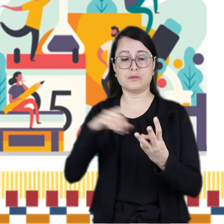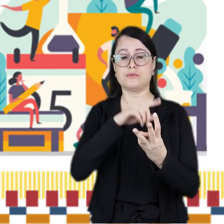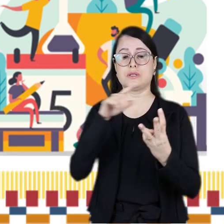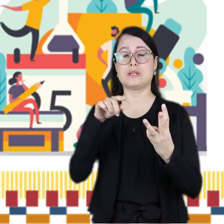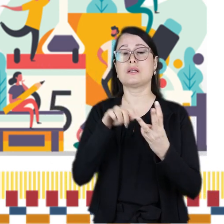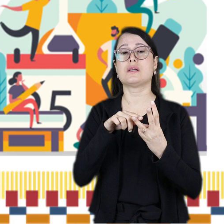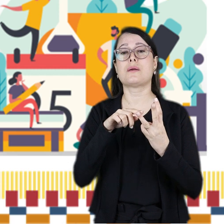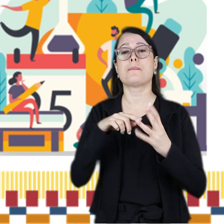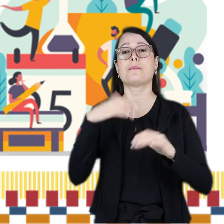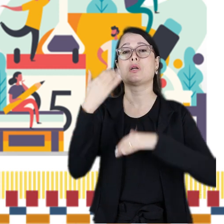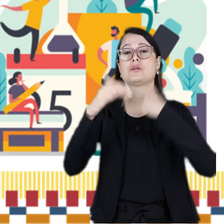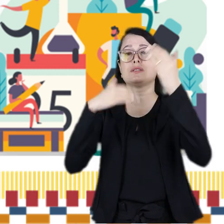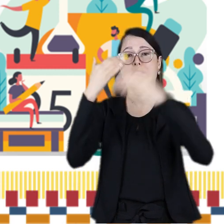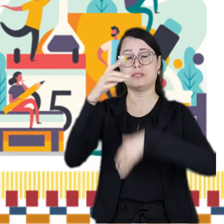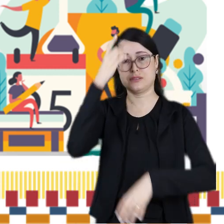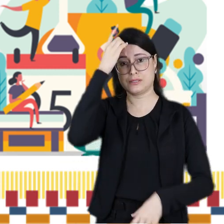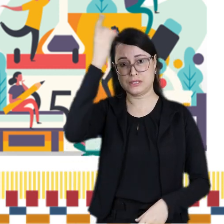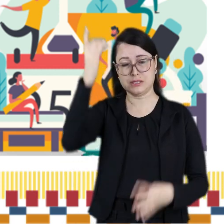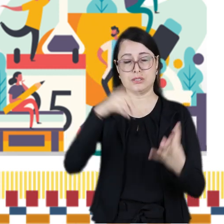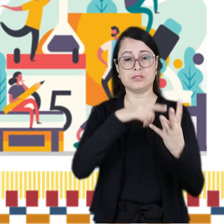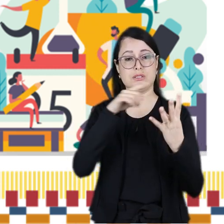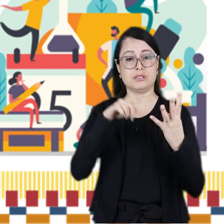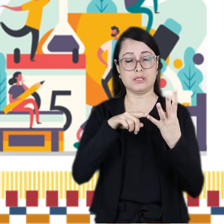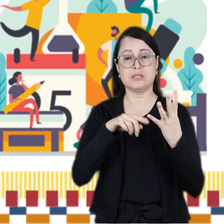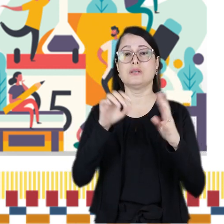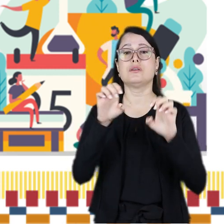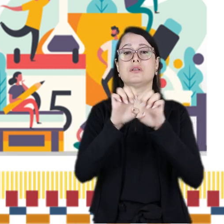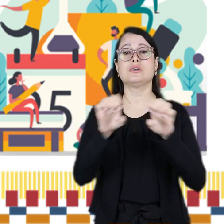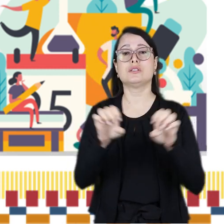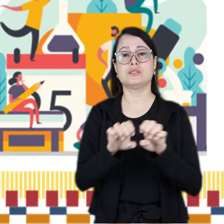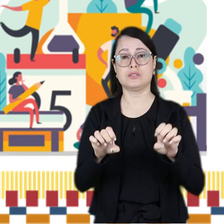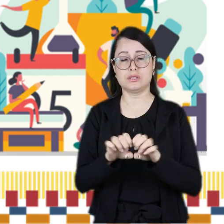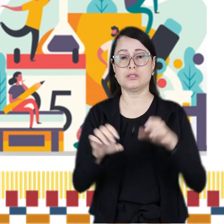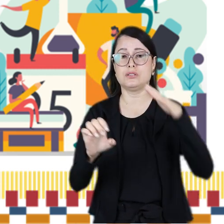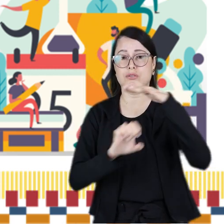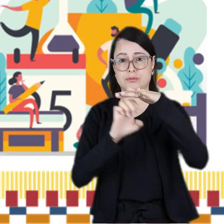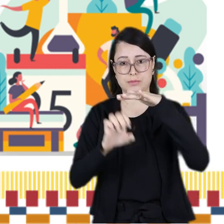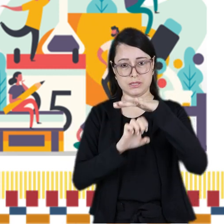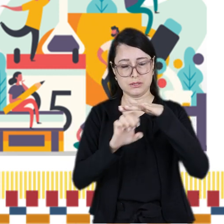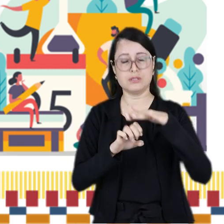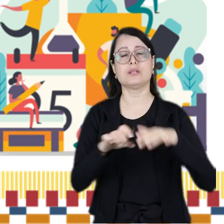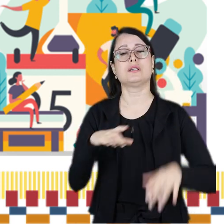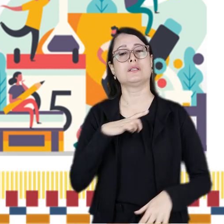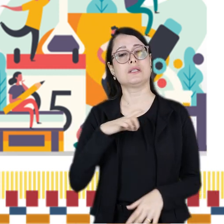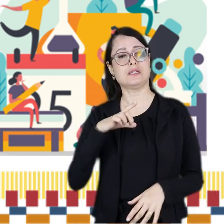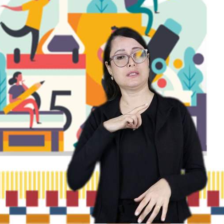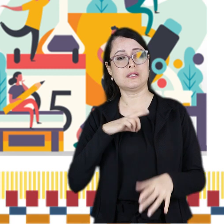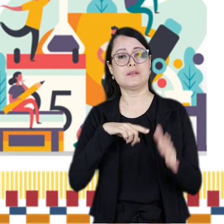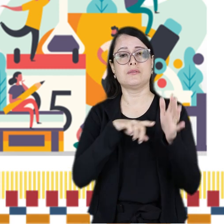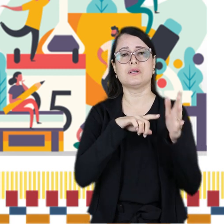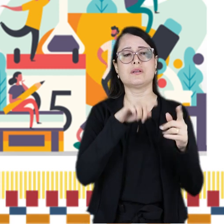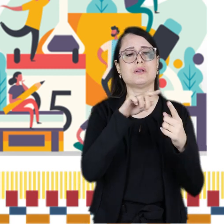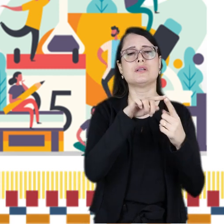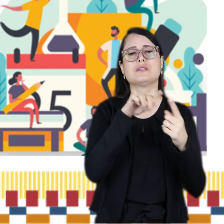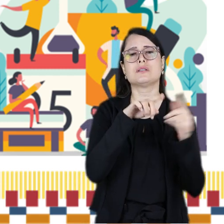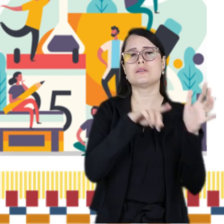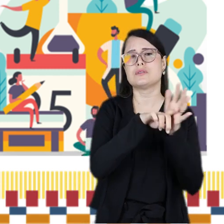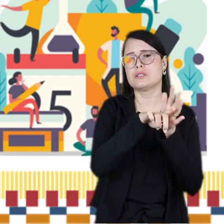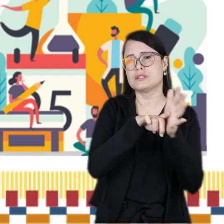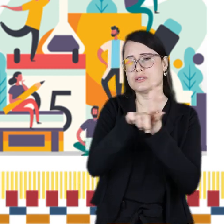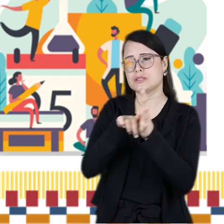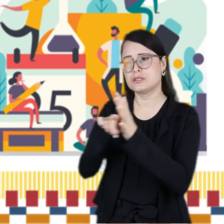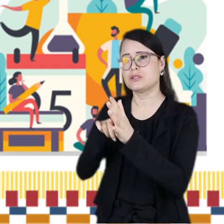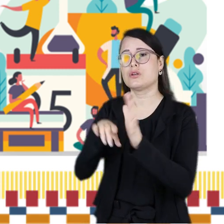criativos e o eixo estruturante de empreendedorismo, né? A nível de investigação científica, esse currículo está todo